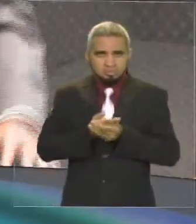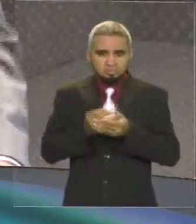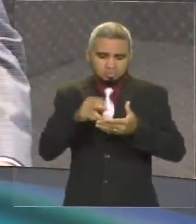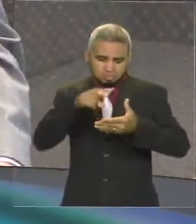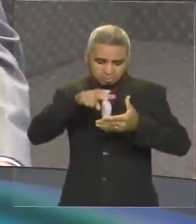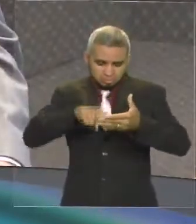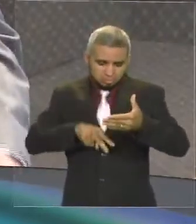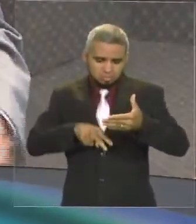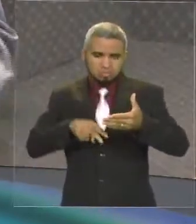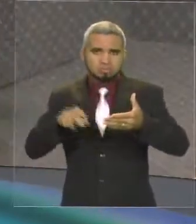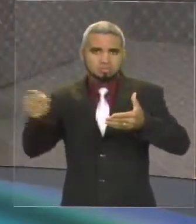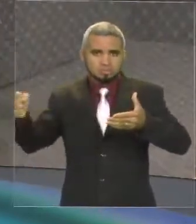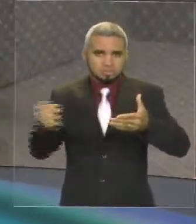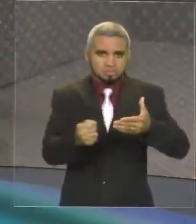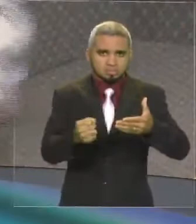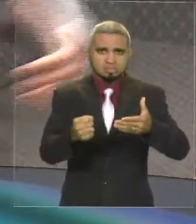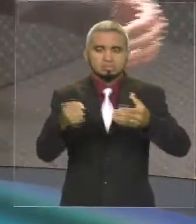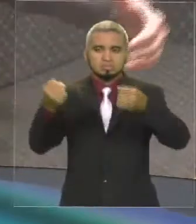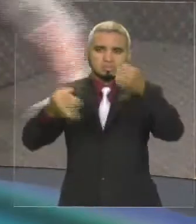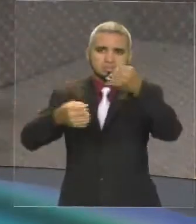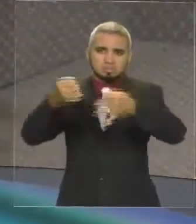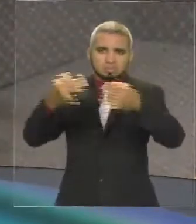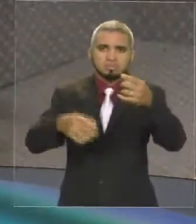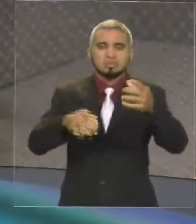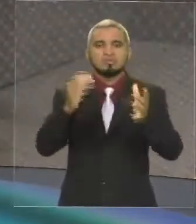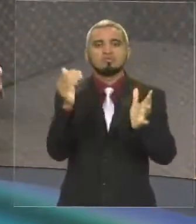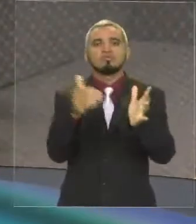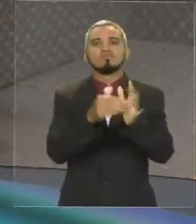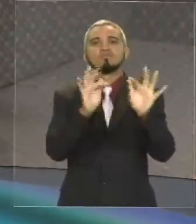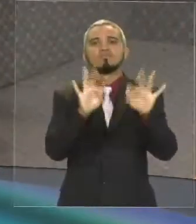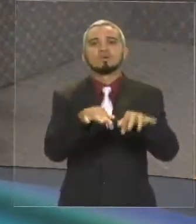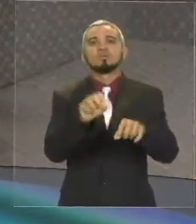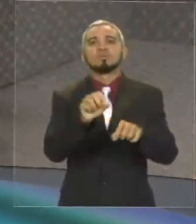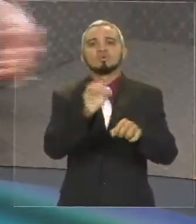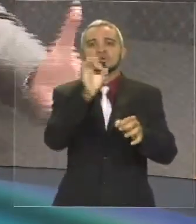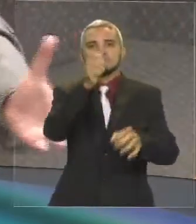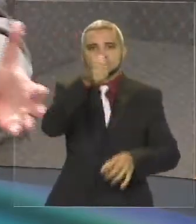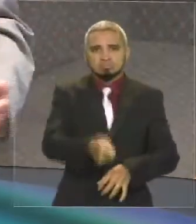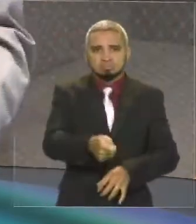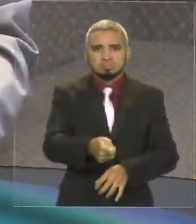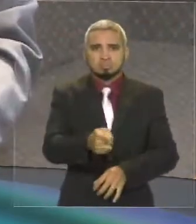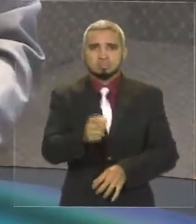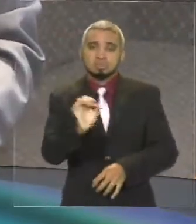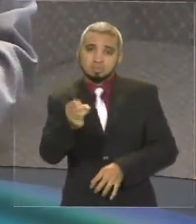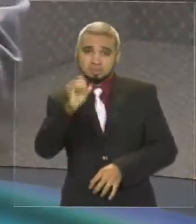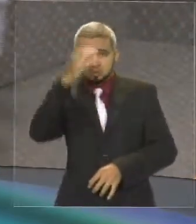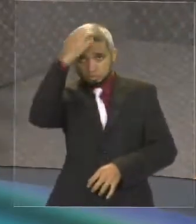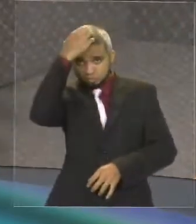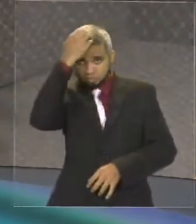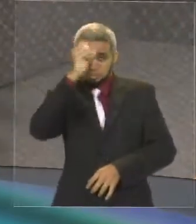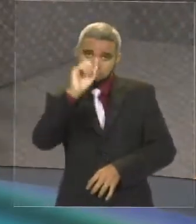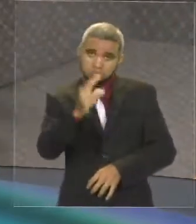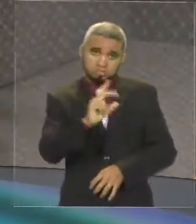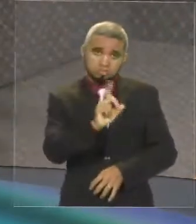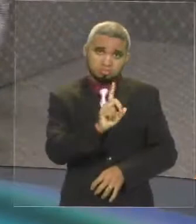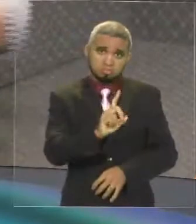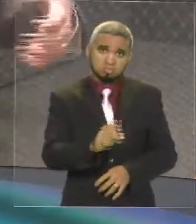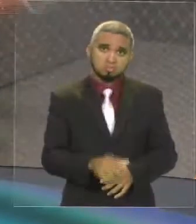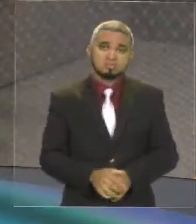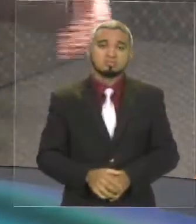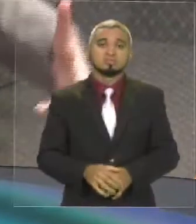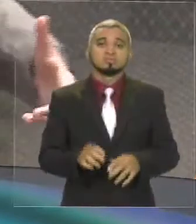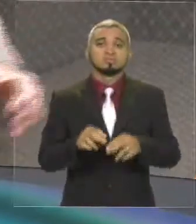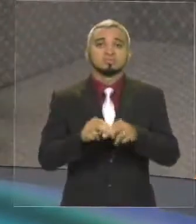julgamento. Mas, pelo estado de coisas que o país vive, que a população sofre, no momento que há denúncia, logo há